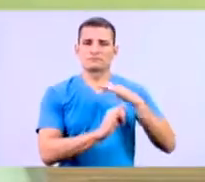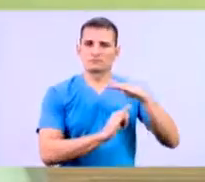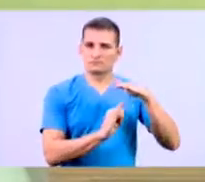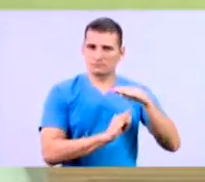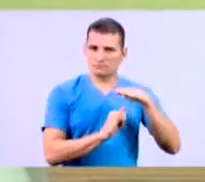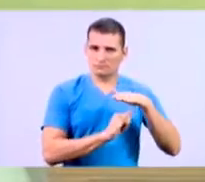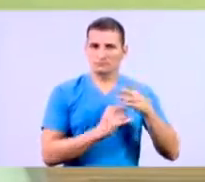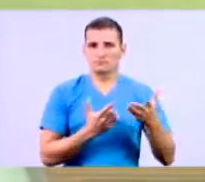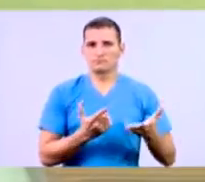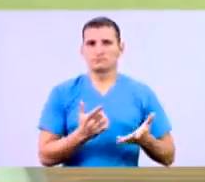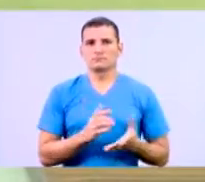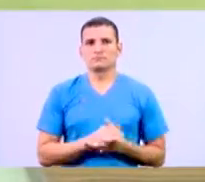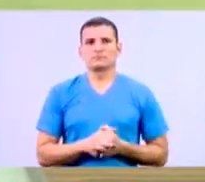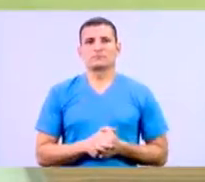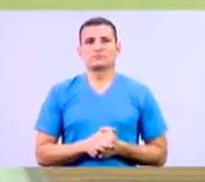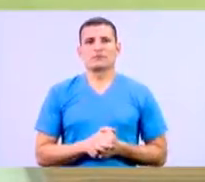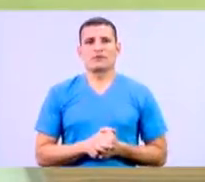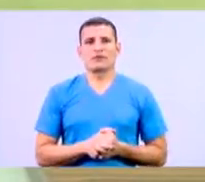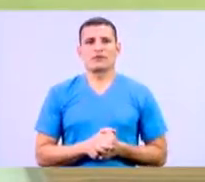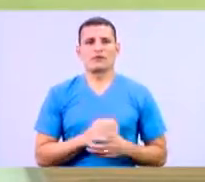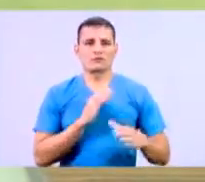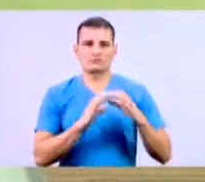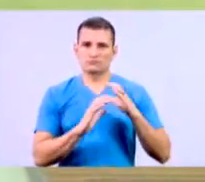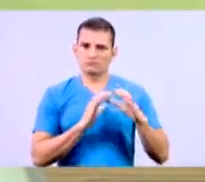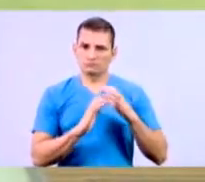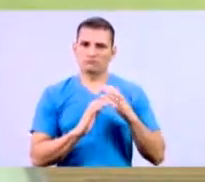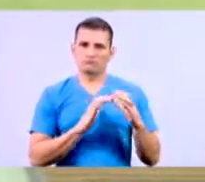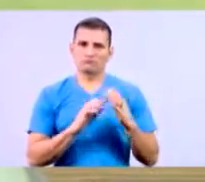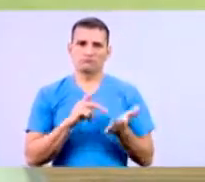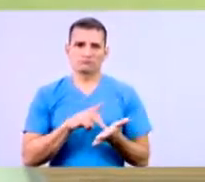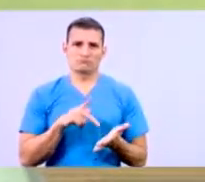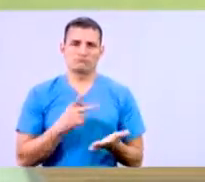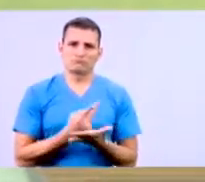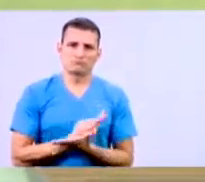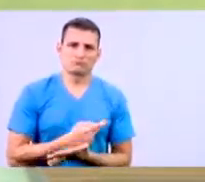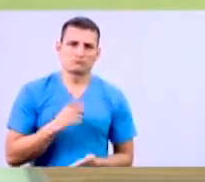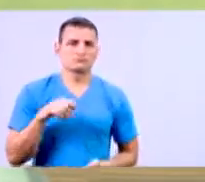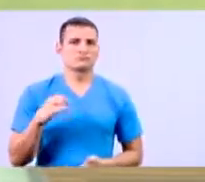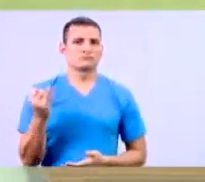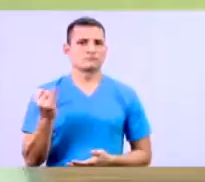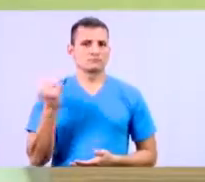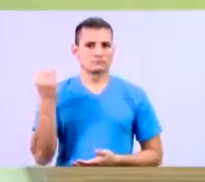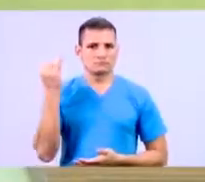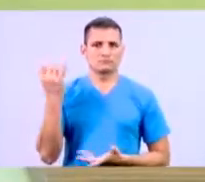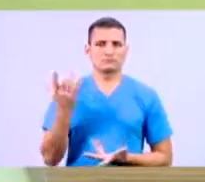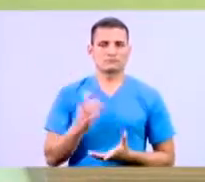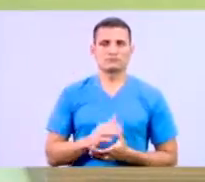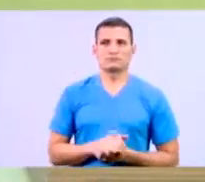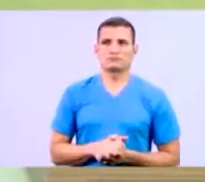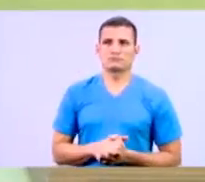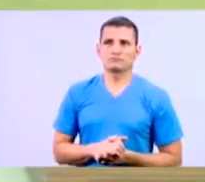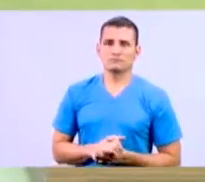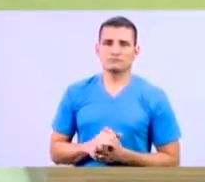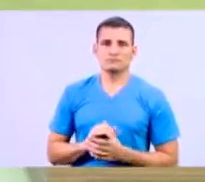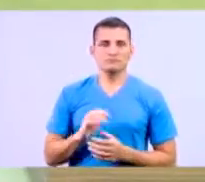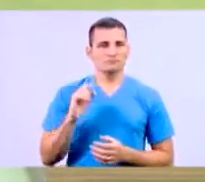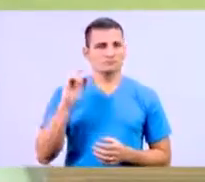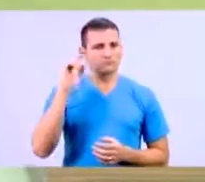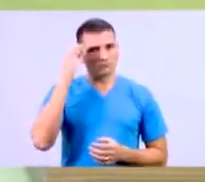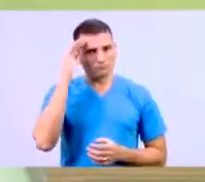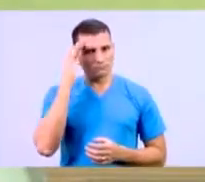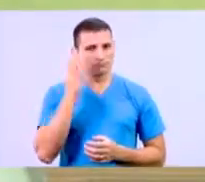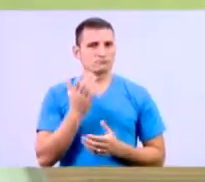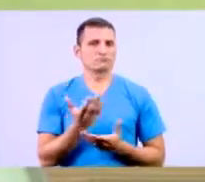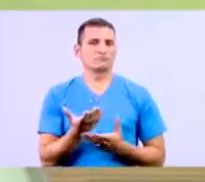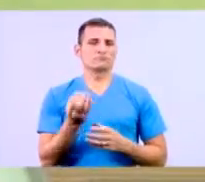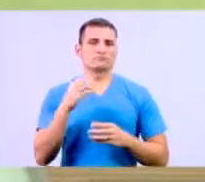entidades para que a comunicação de fato aconteça. E isso é muito importante, professor, a gente entender que por